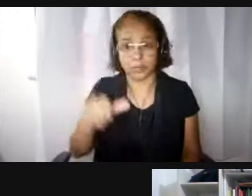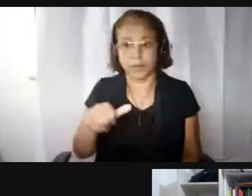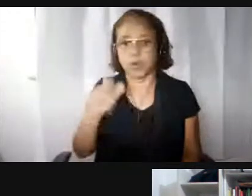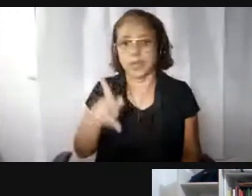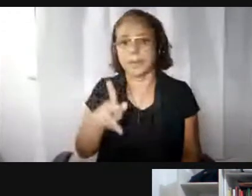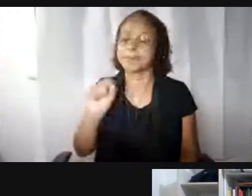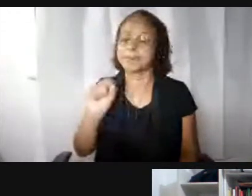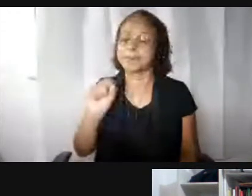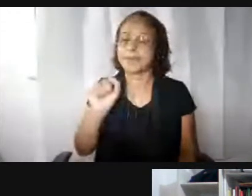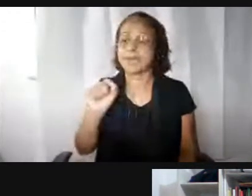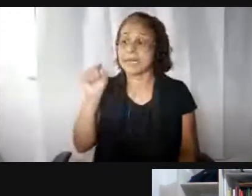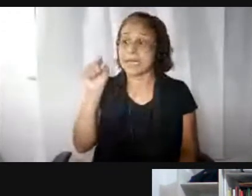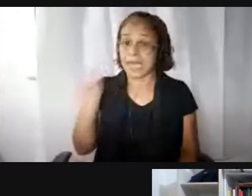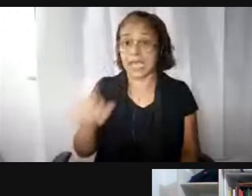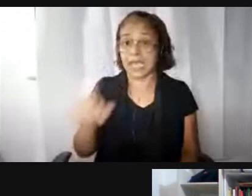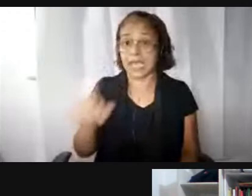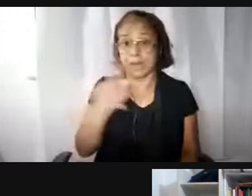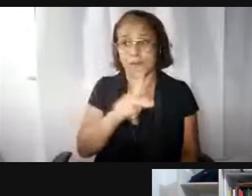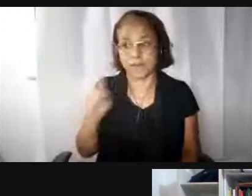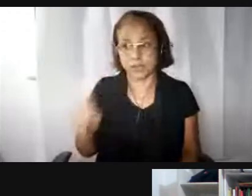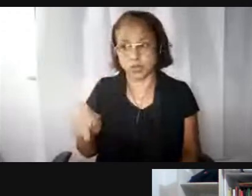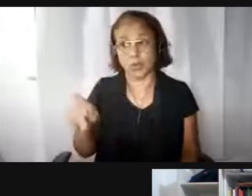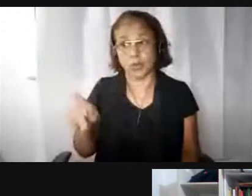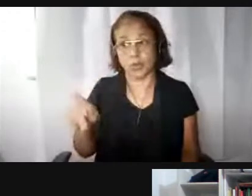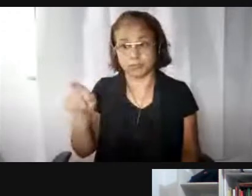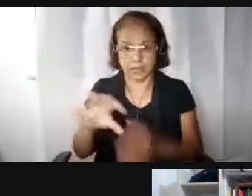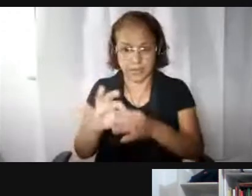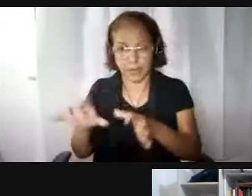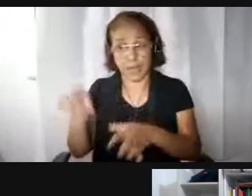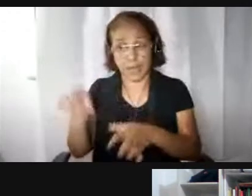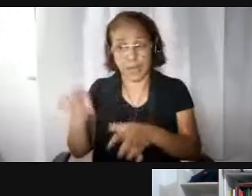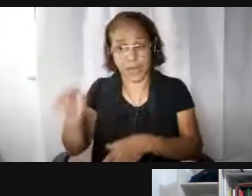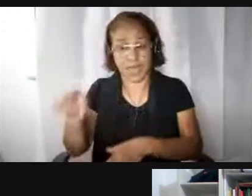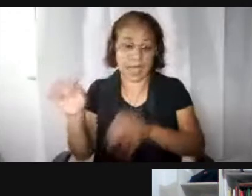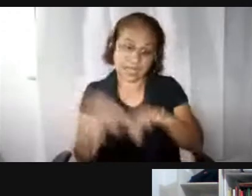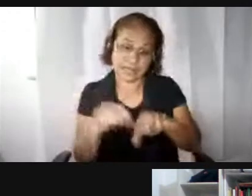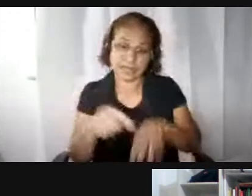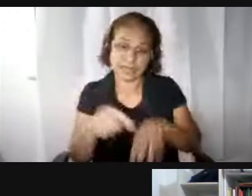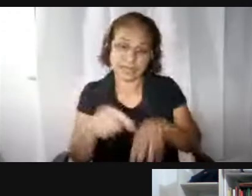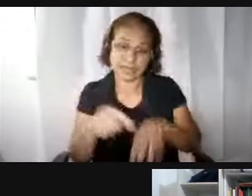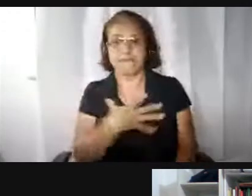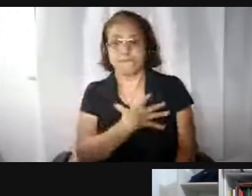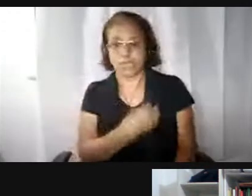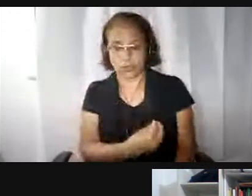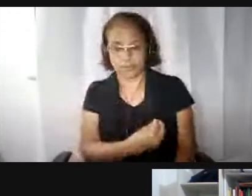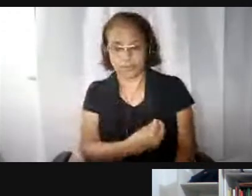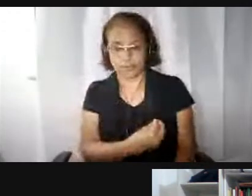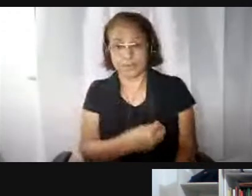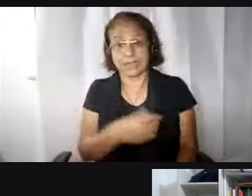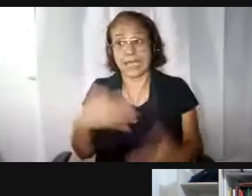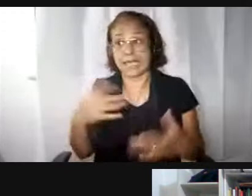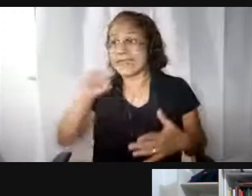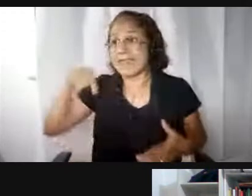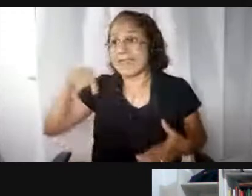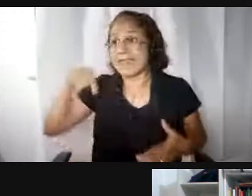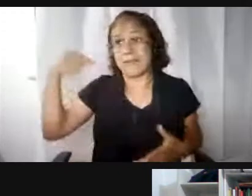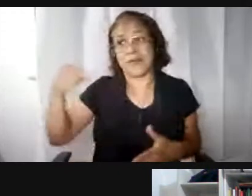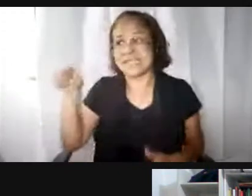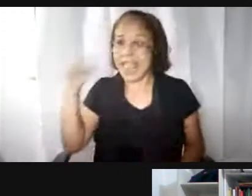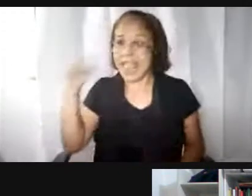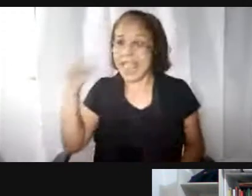filhos. Então, isso é um indício. E aí, depois, ela fica ainda mais, né, enlouquecida quando ela descobre que o próprio